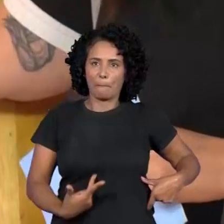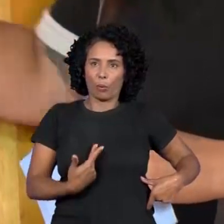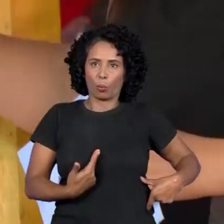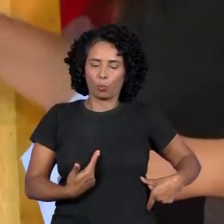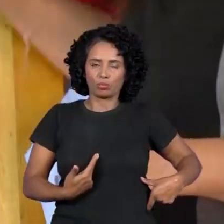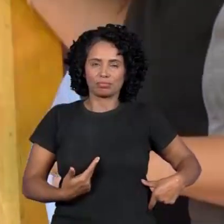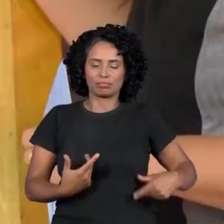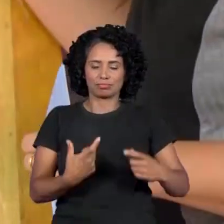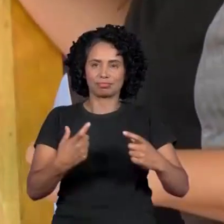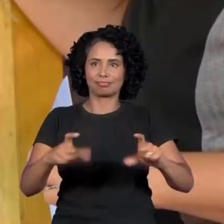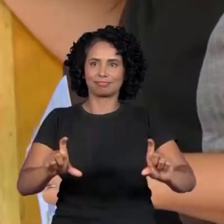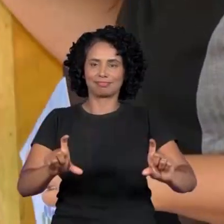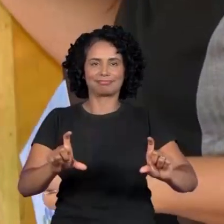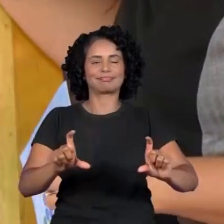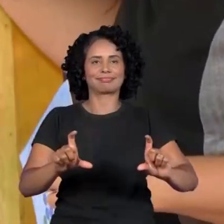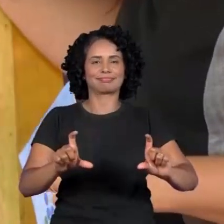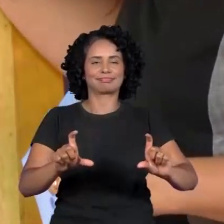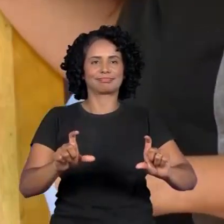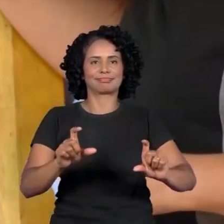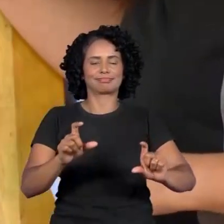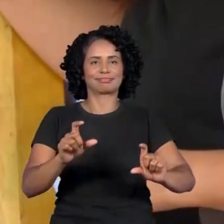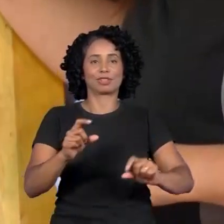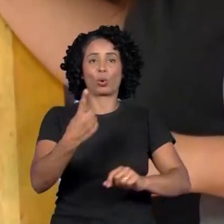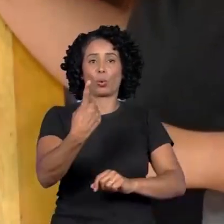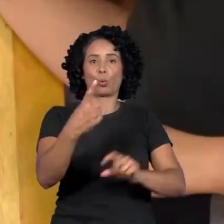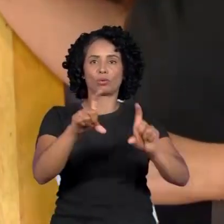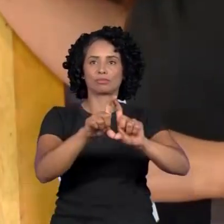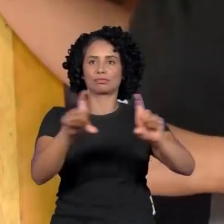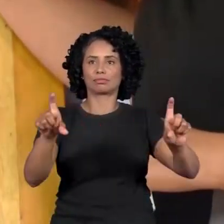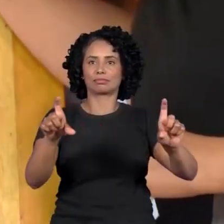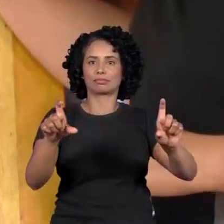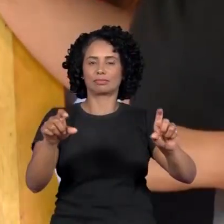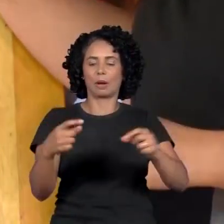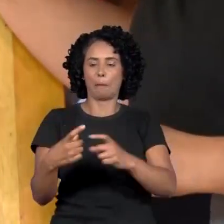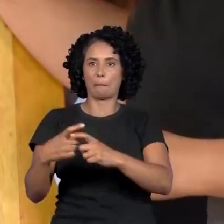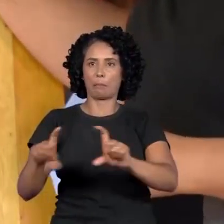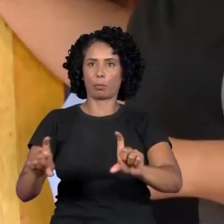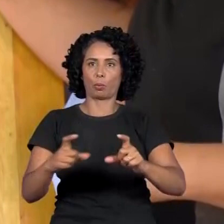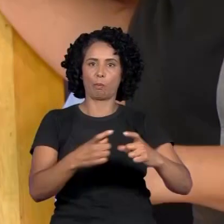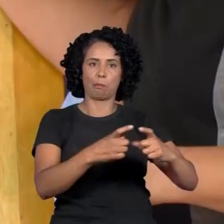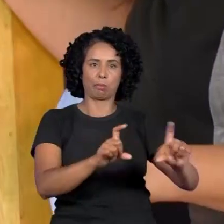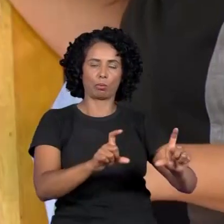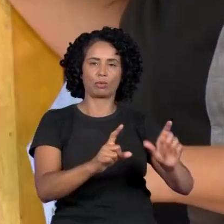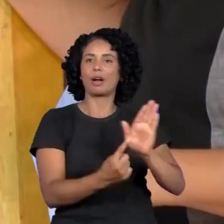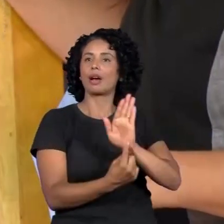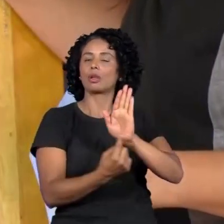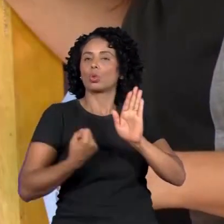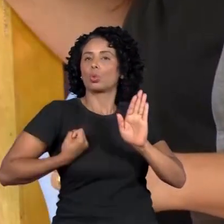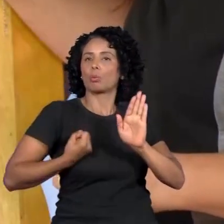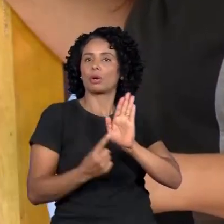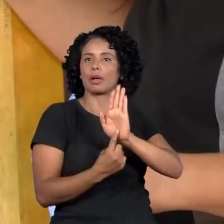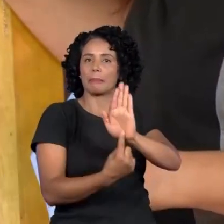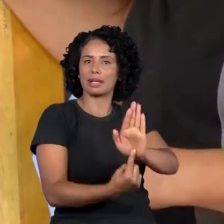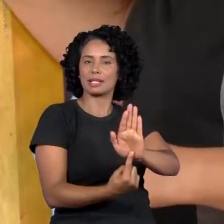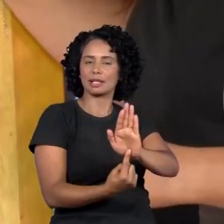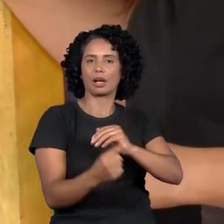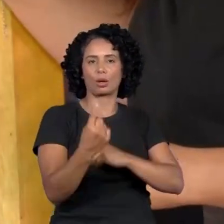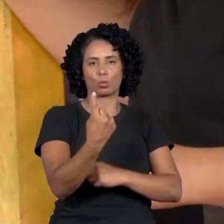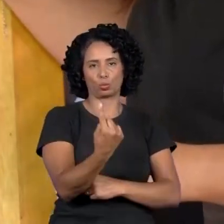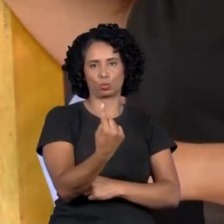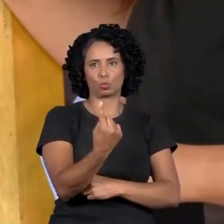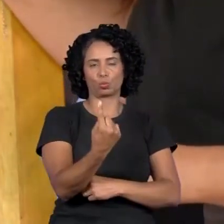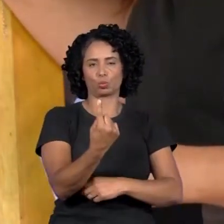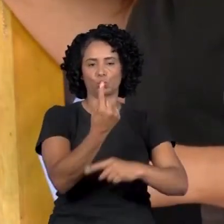tá bom? E esse número 1 aqui, que a gente chama de numerador na fração, então eu tenho o